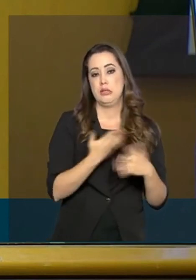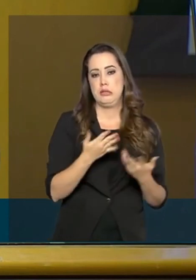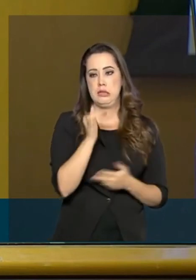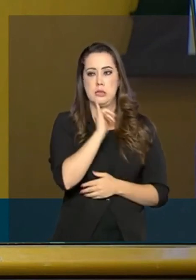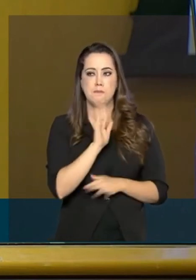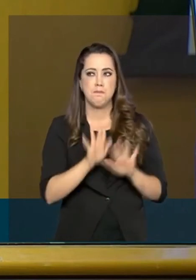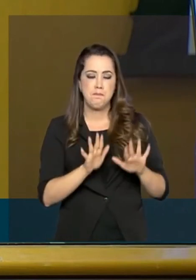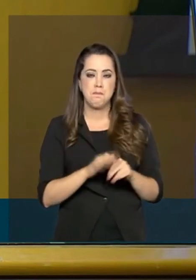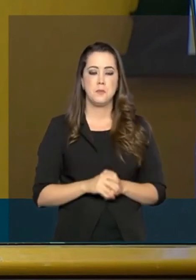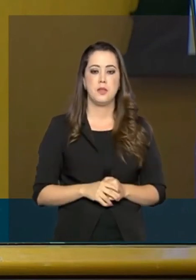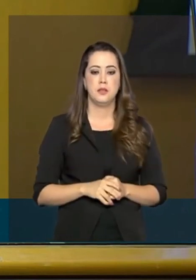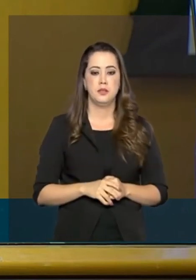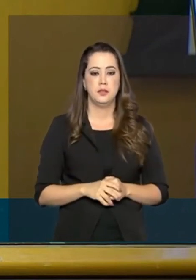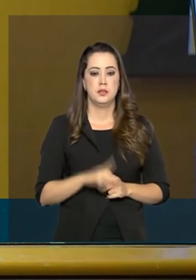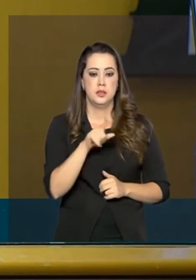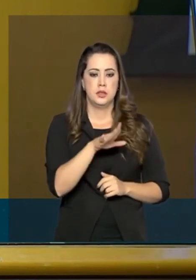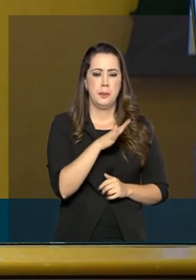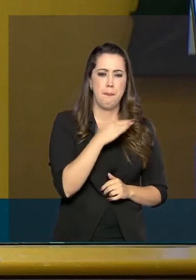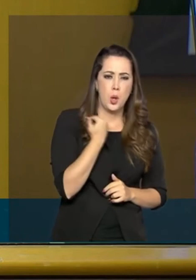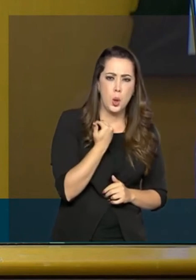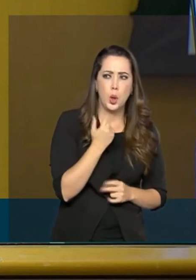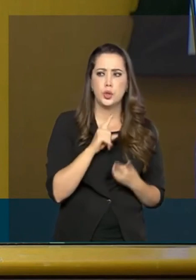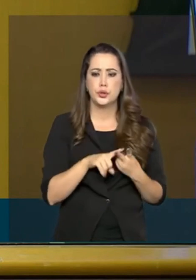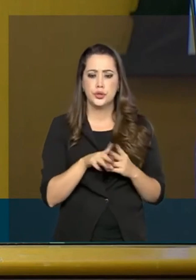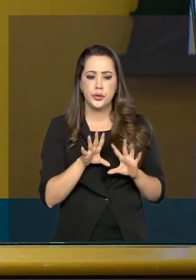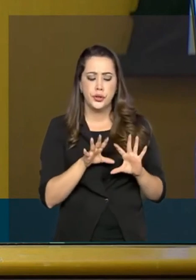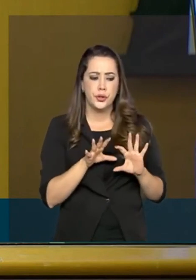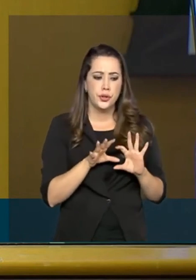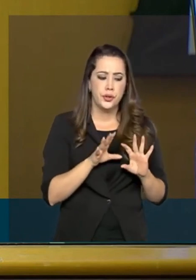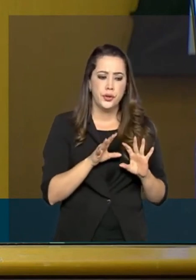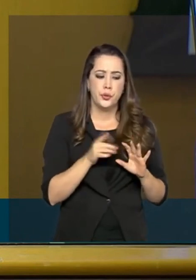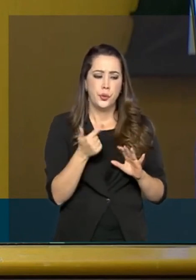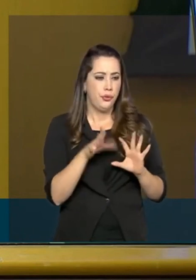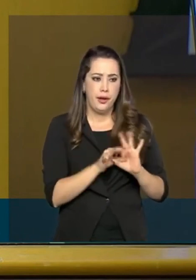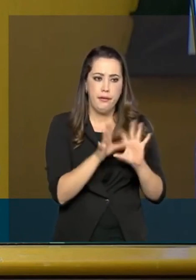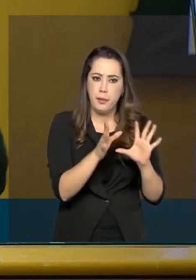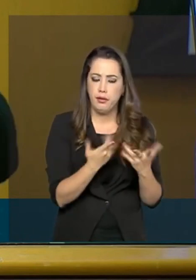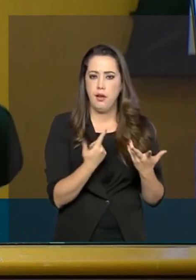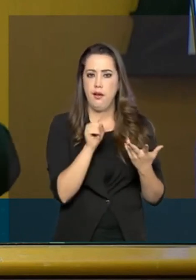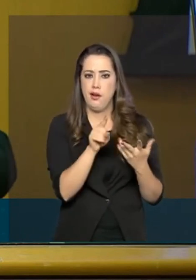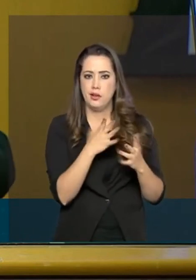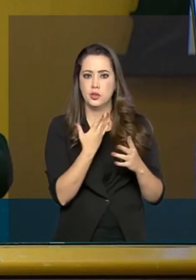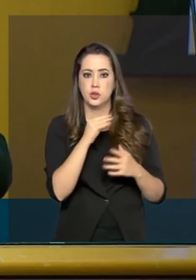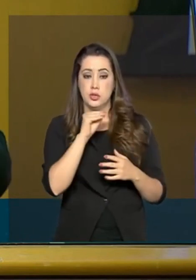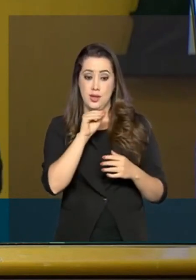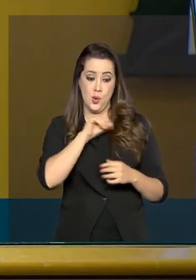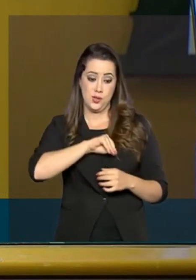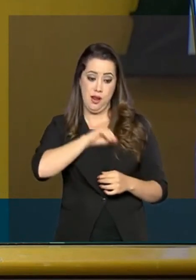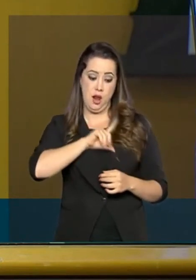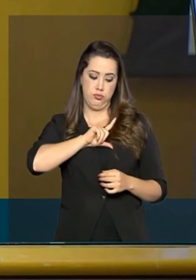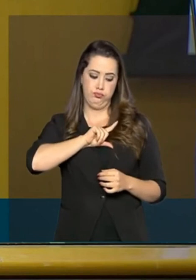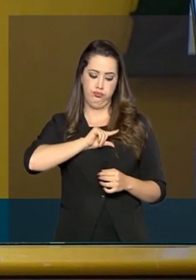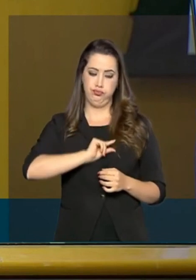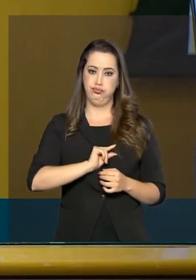tem ali, com as perdas, com a restrição de liberdade, com a migração de classe social para baixo. Então,